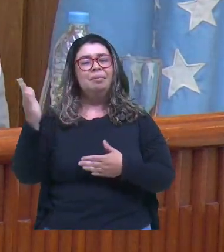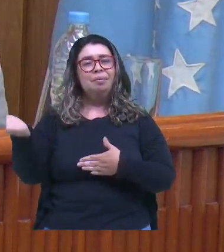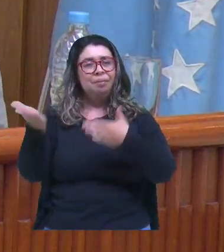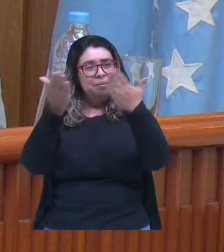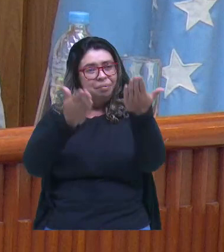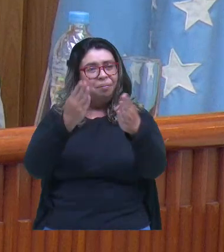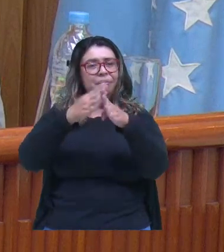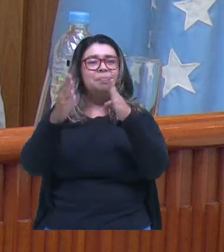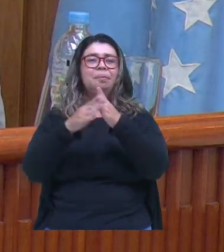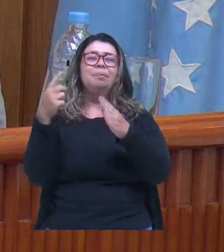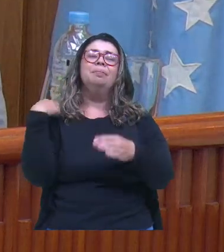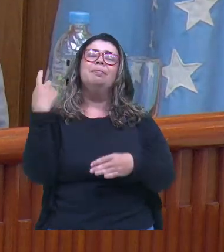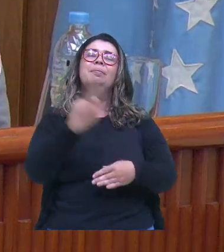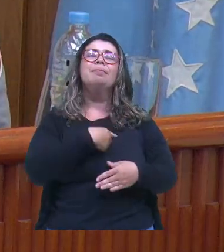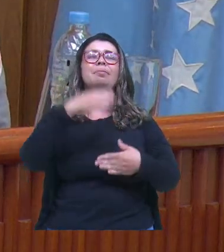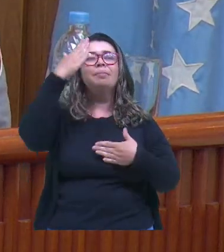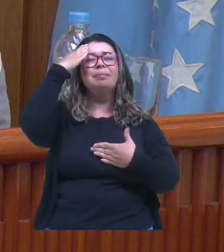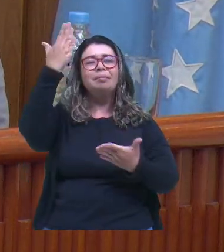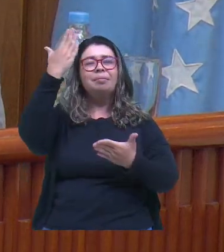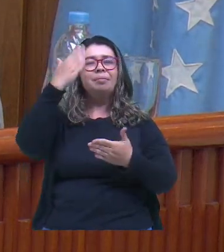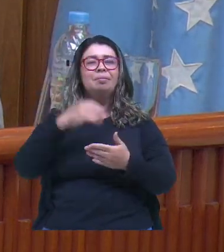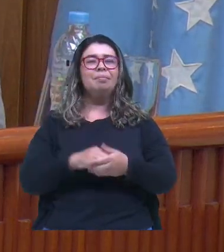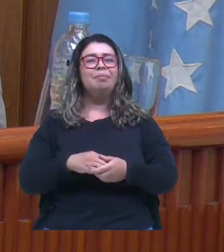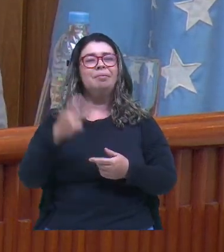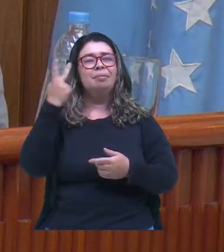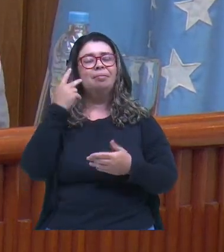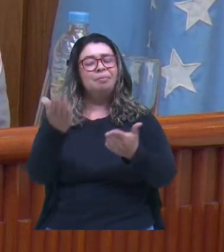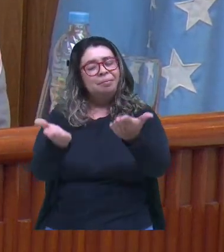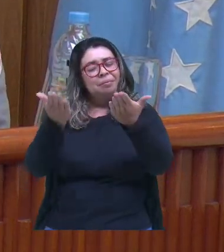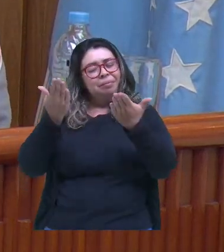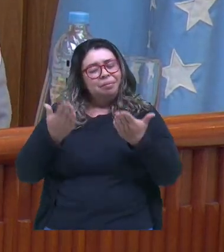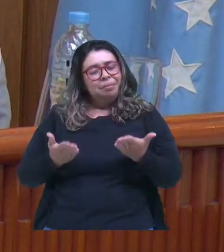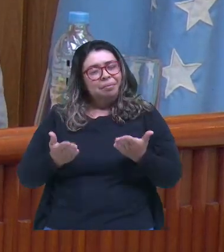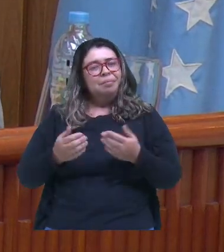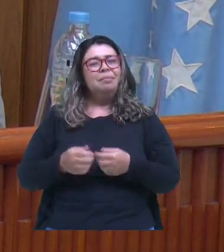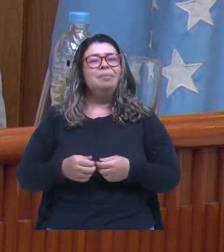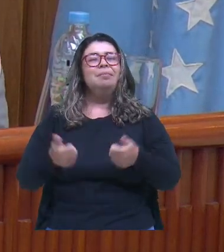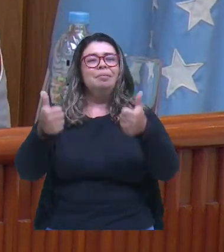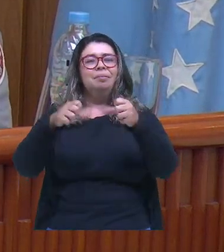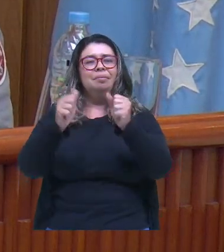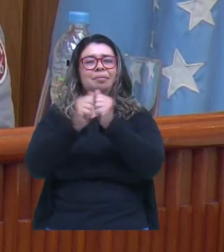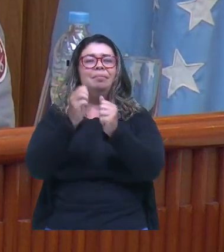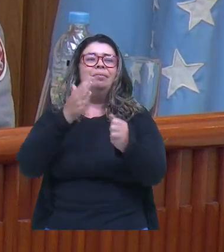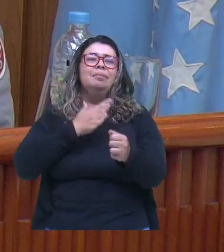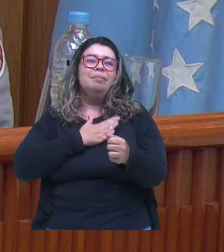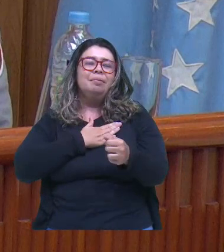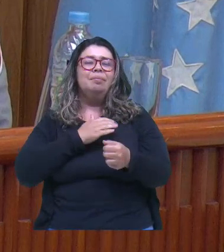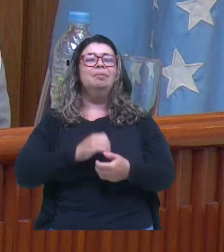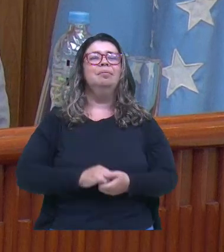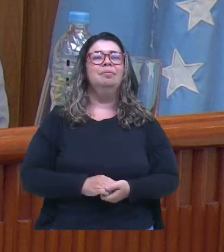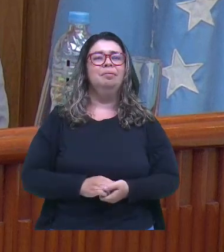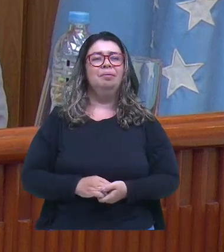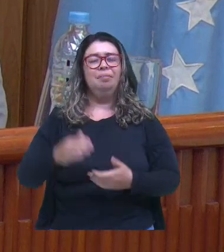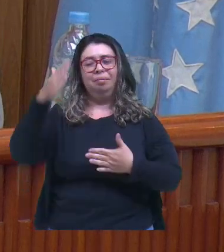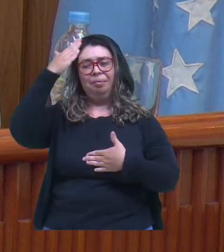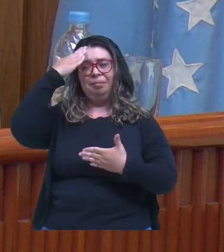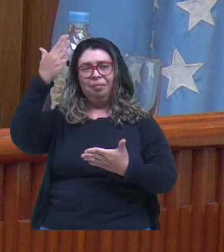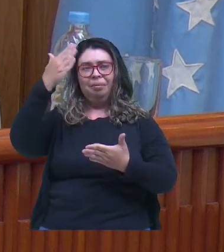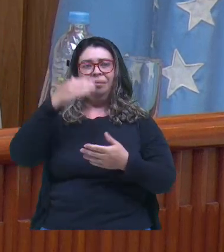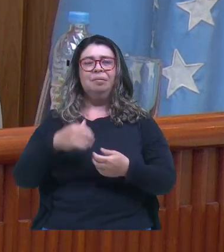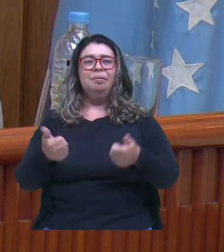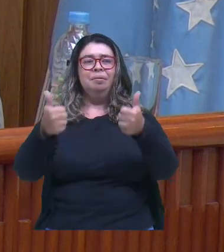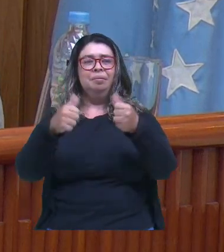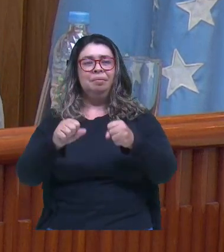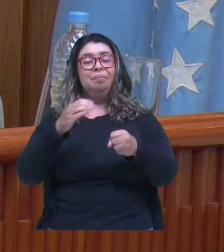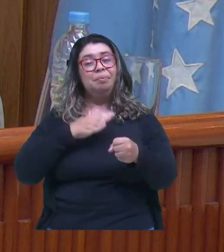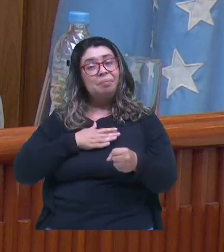obrigado. Obrigado pelo acolhimento, obrigado por estar comigo na ponta da linha, obrigado por ser a minha